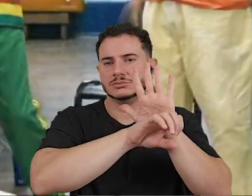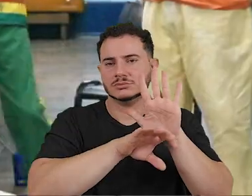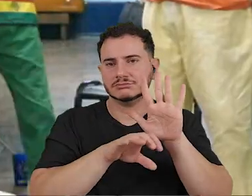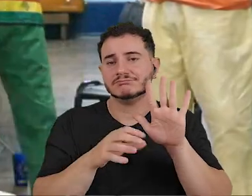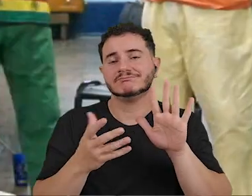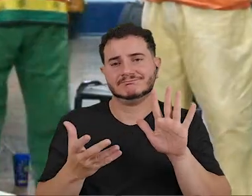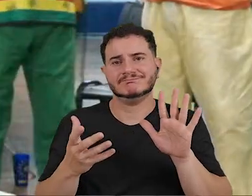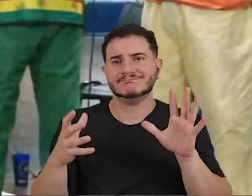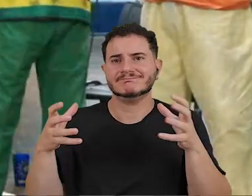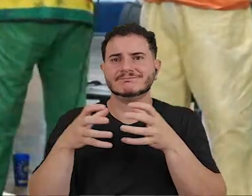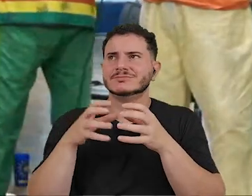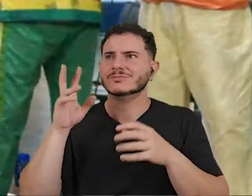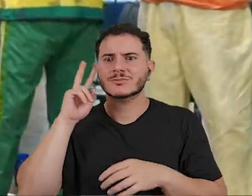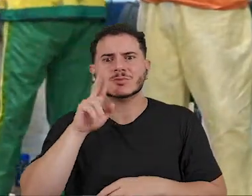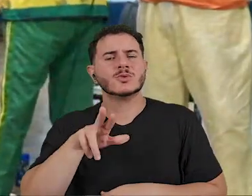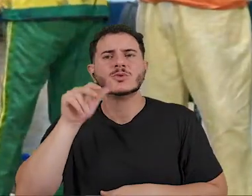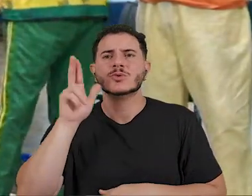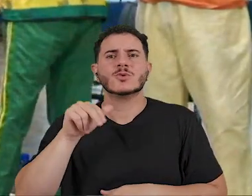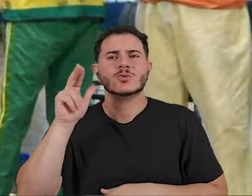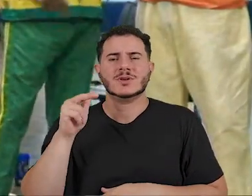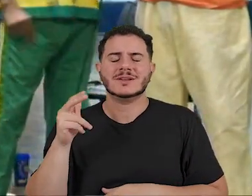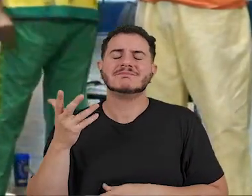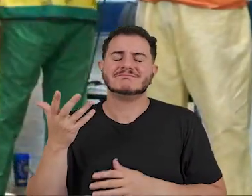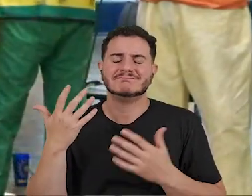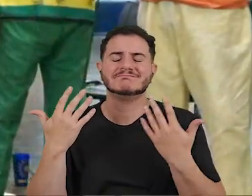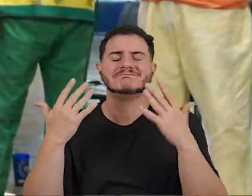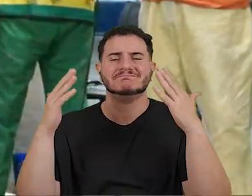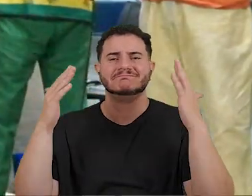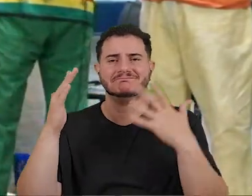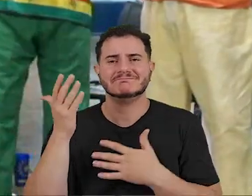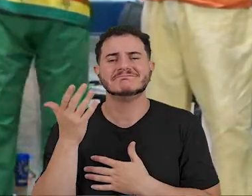Quando alguém vai fazer isso?